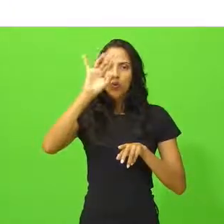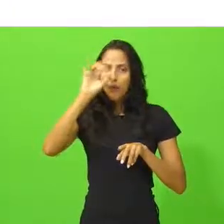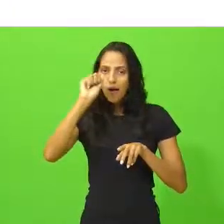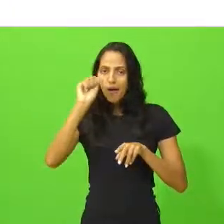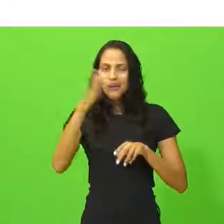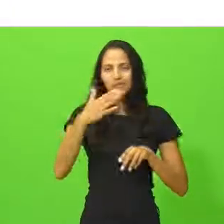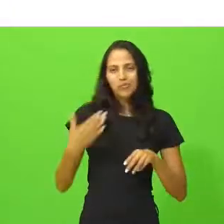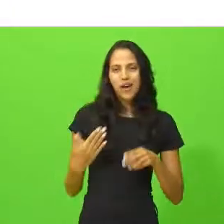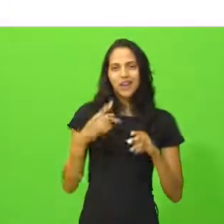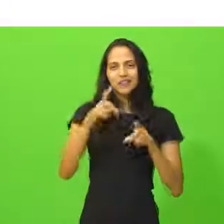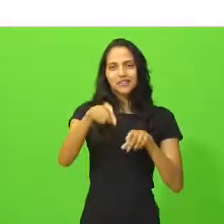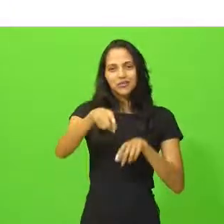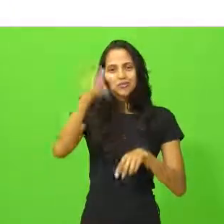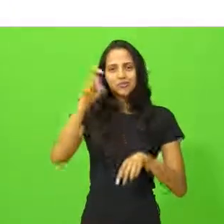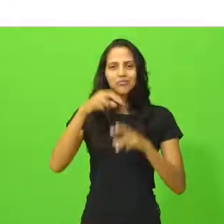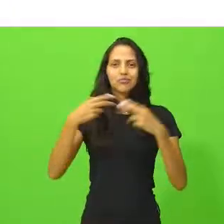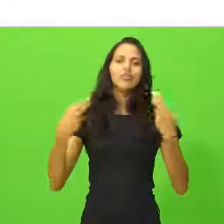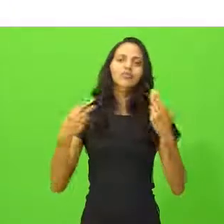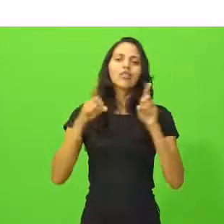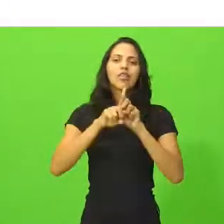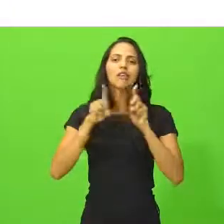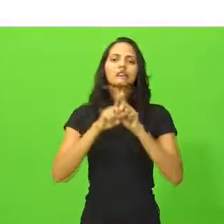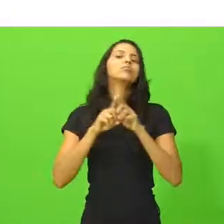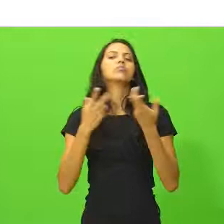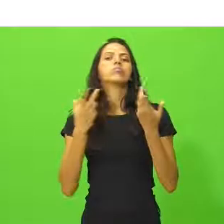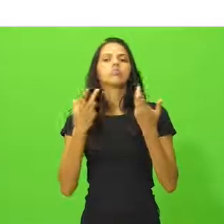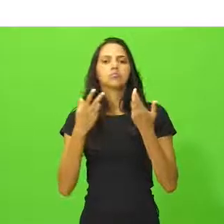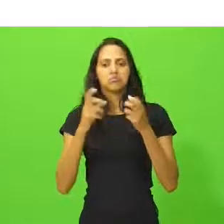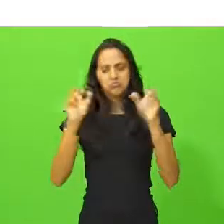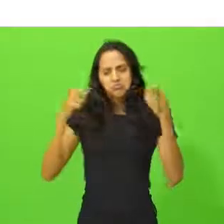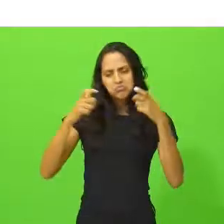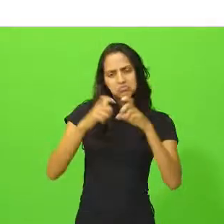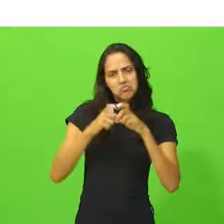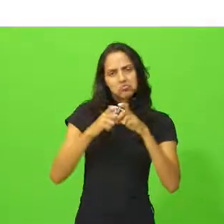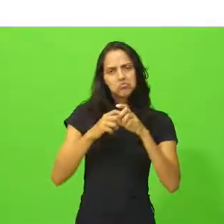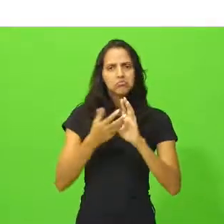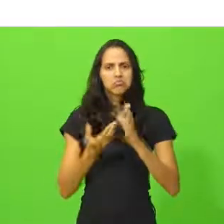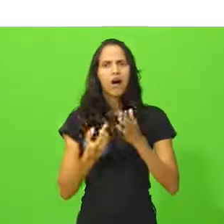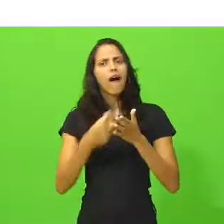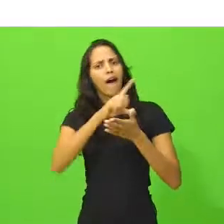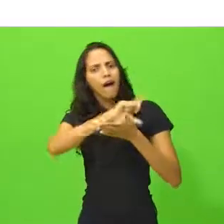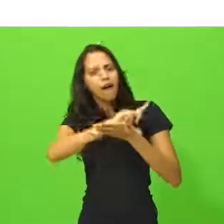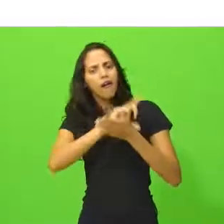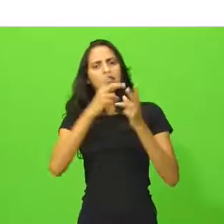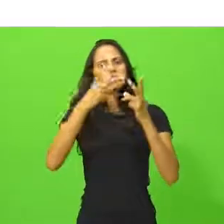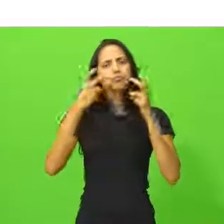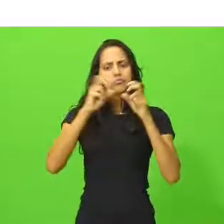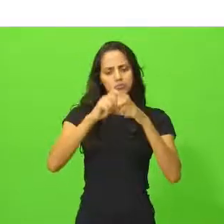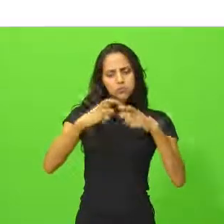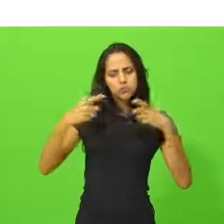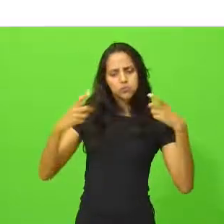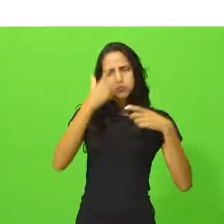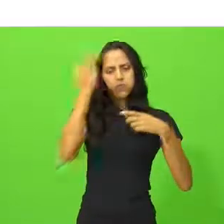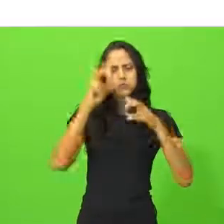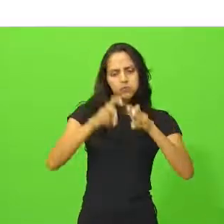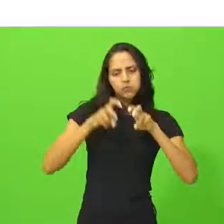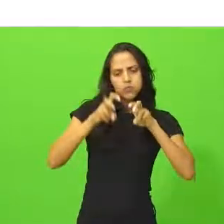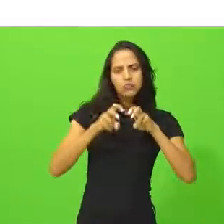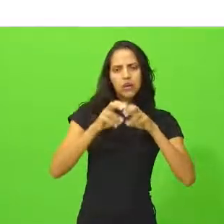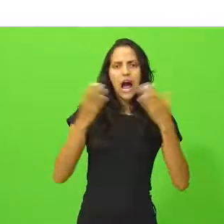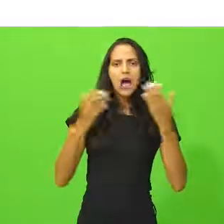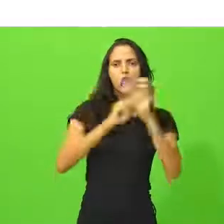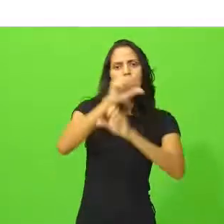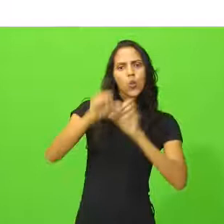primário. Vocês podem notar que diminuiu de uma forma bem significativa. Antes, a maior parte da população brasileira estava ocupada nesse setor e